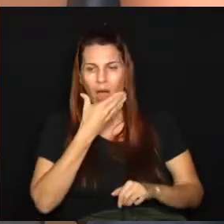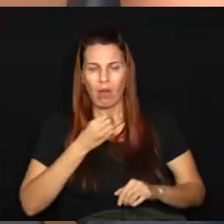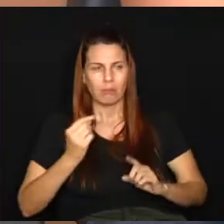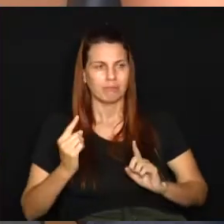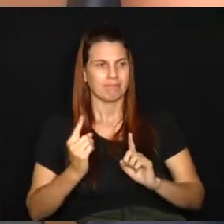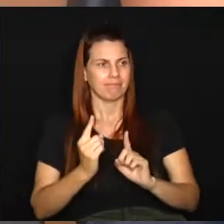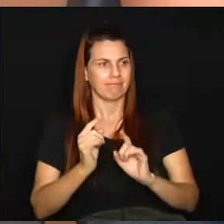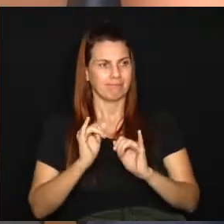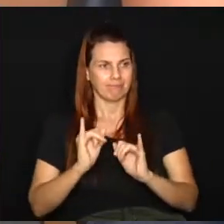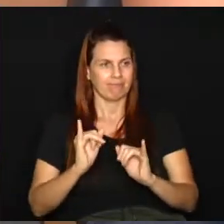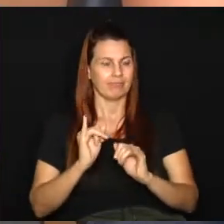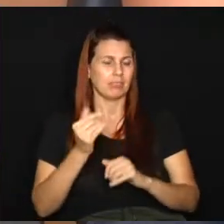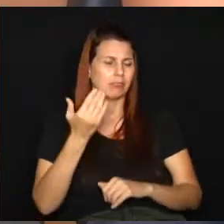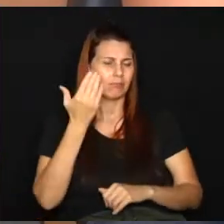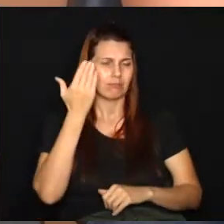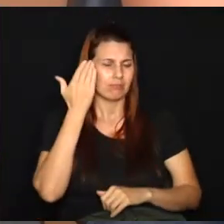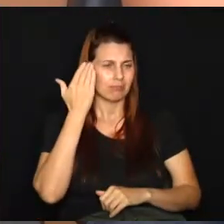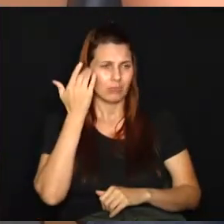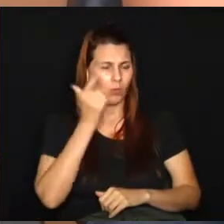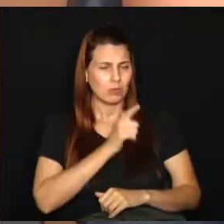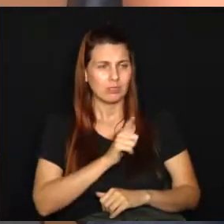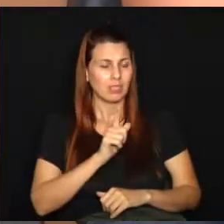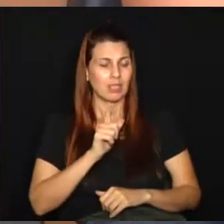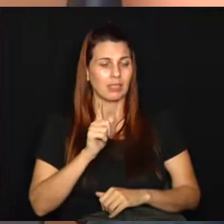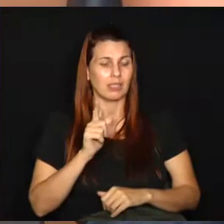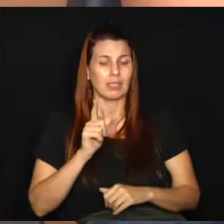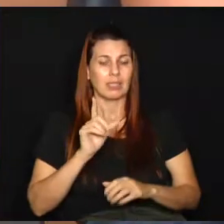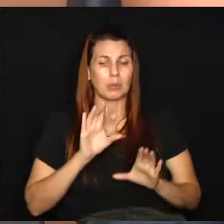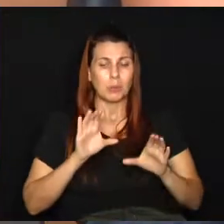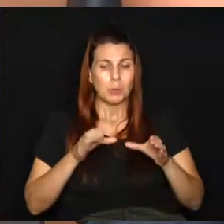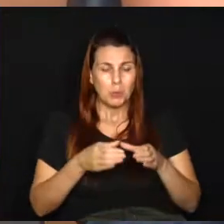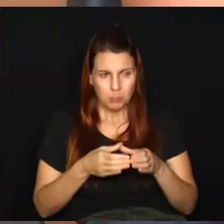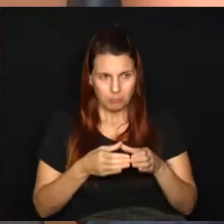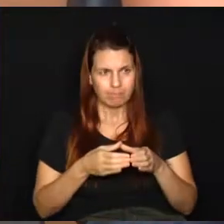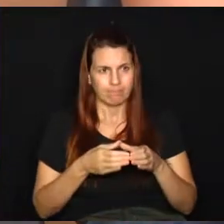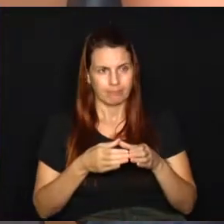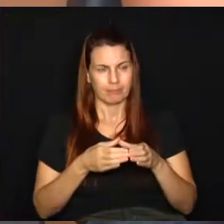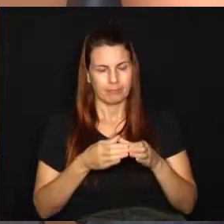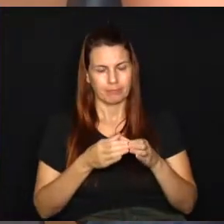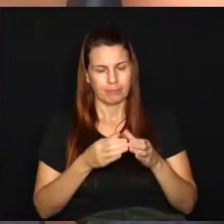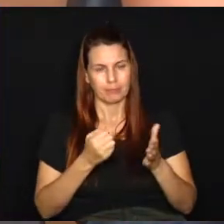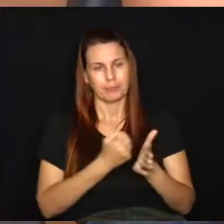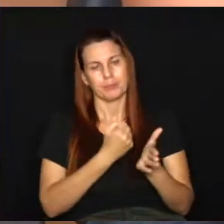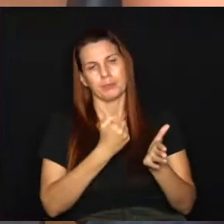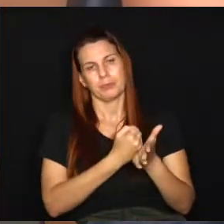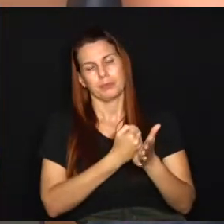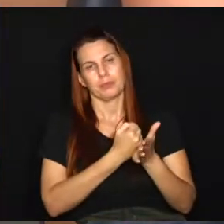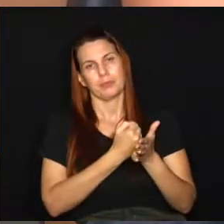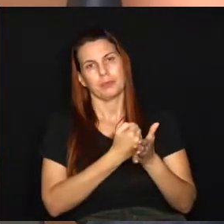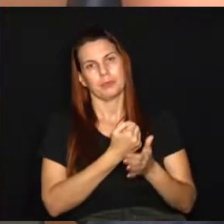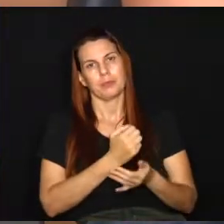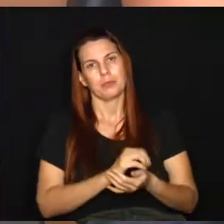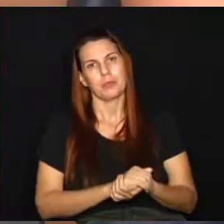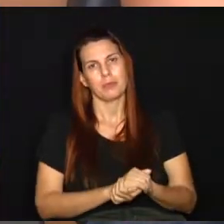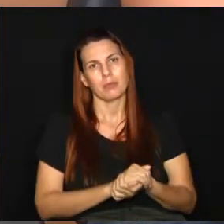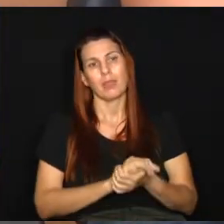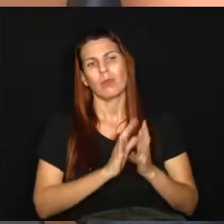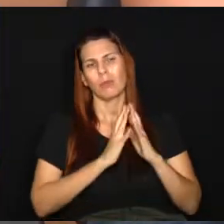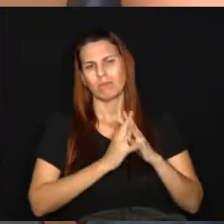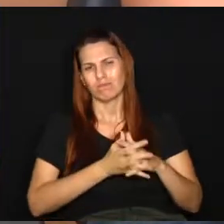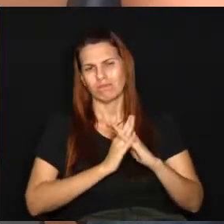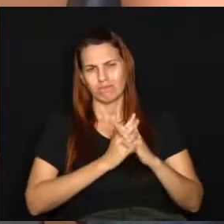gente não consegue recorrer, a gente não consegue formar uma frente nesse sentido. E isso é muito